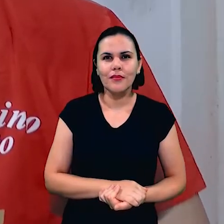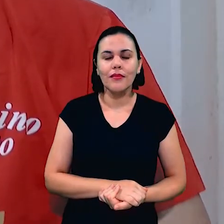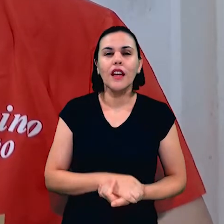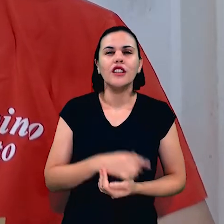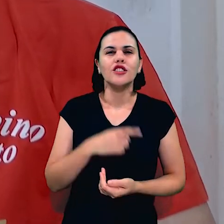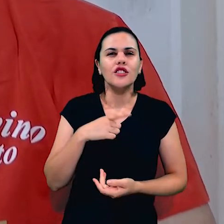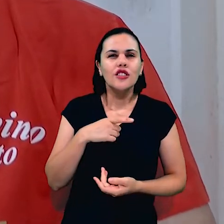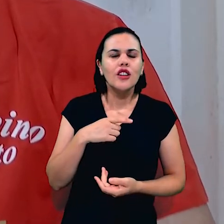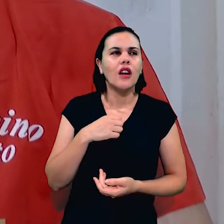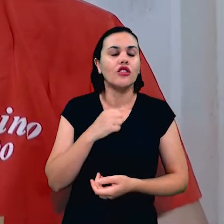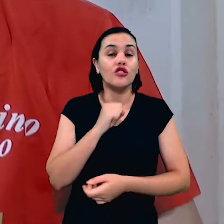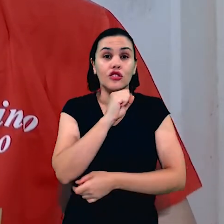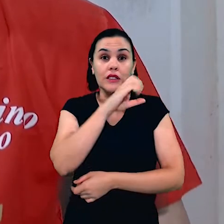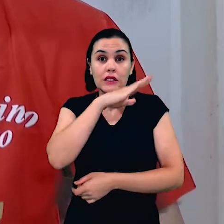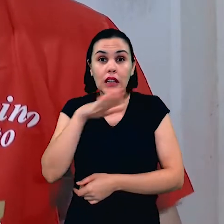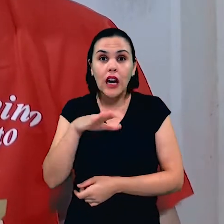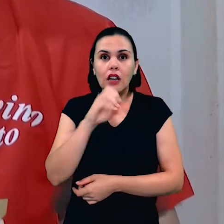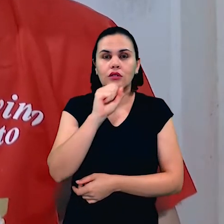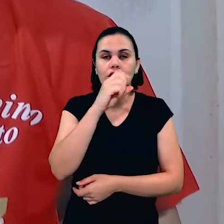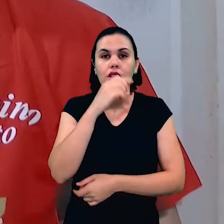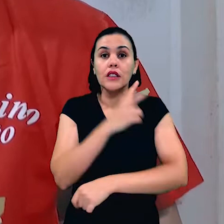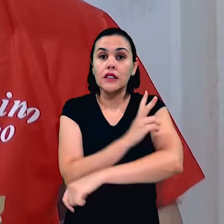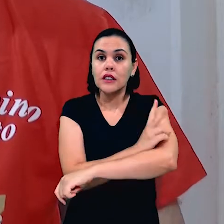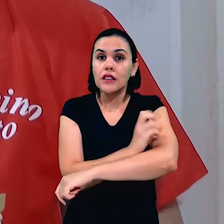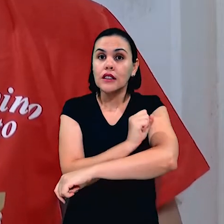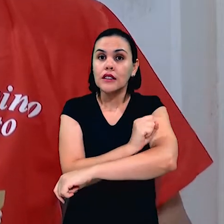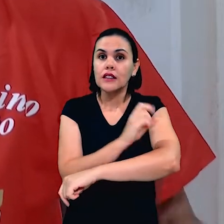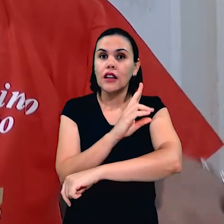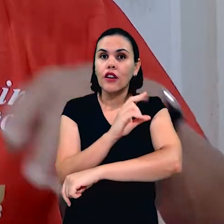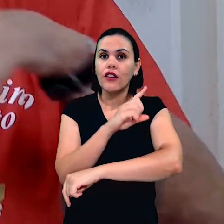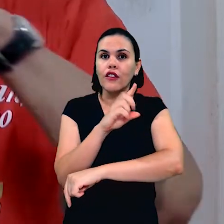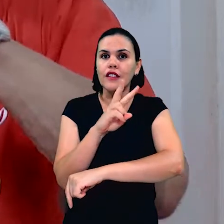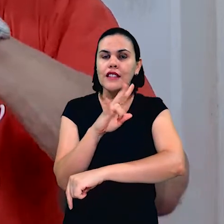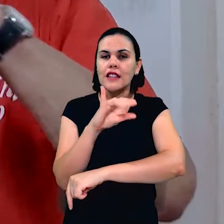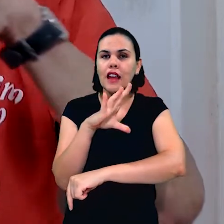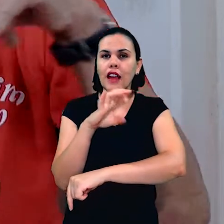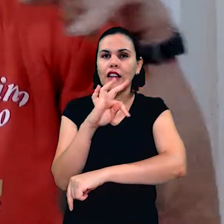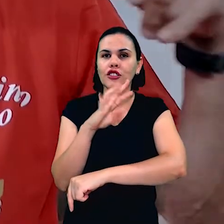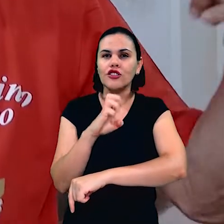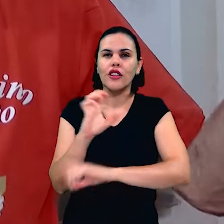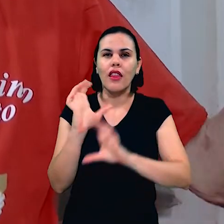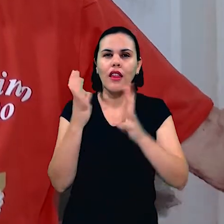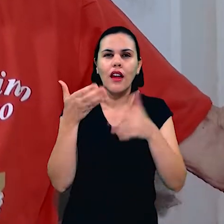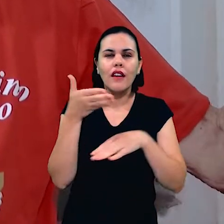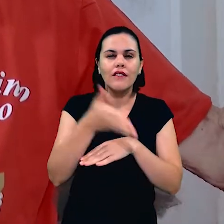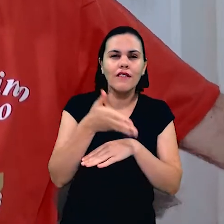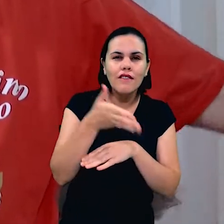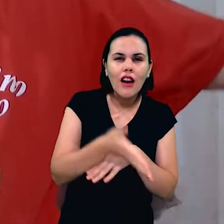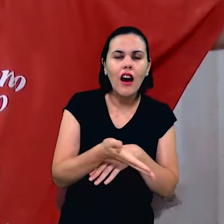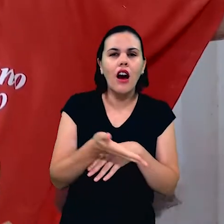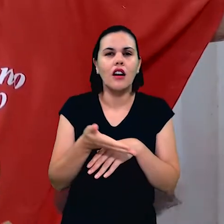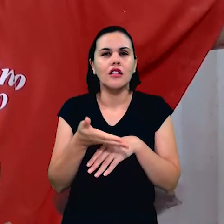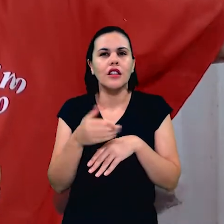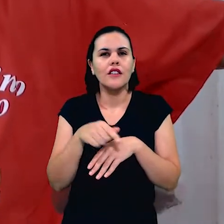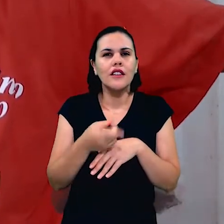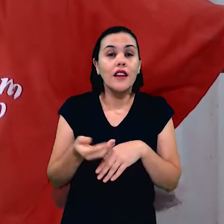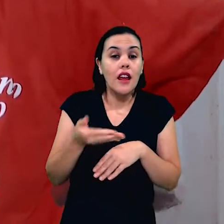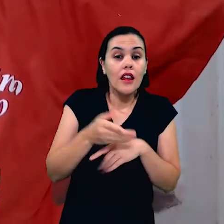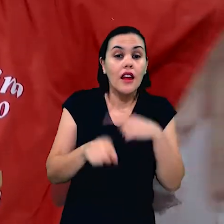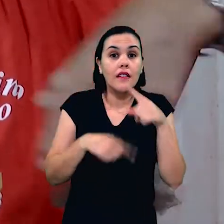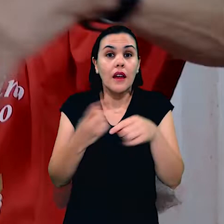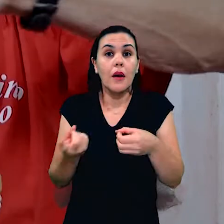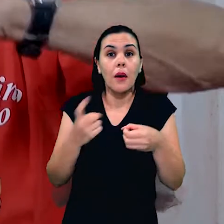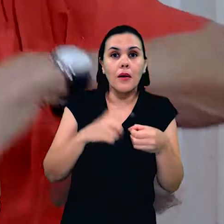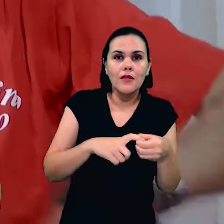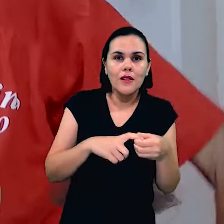gente de Santos, São Vicente, na festa aqui. O cara veio com o trenzinho que passava aqui, deixava aí, na volta, pegava